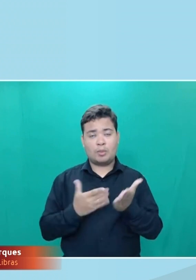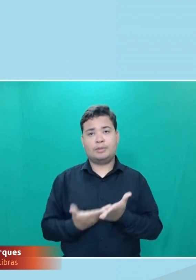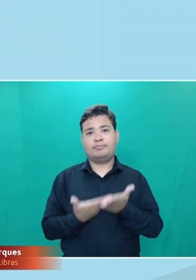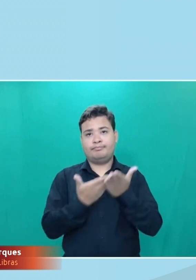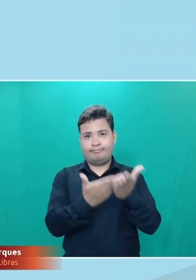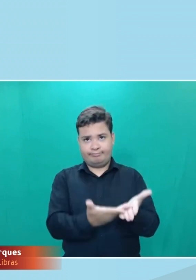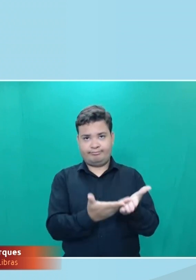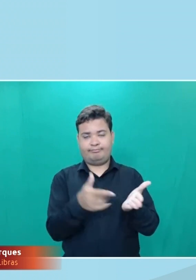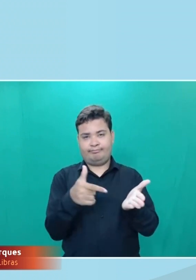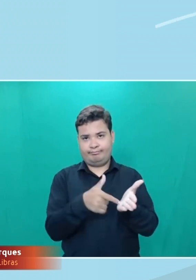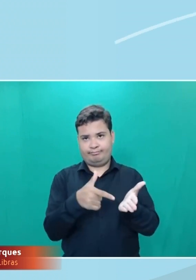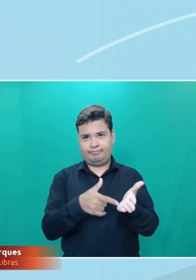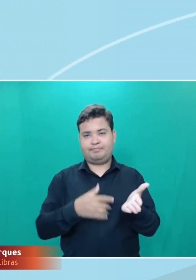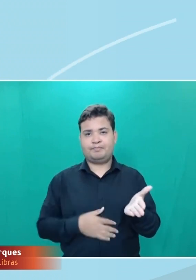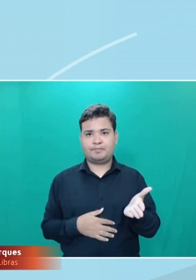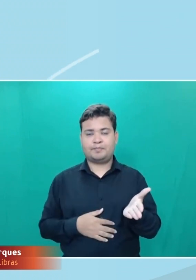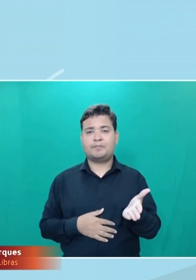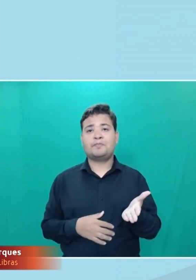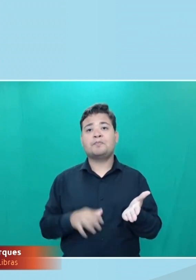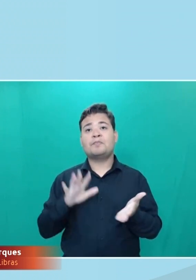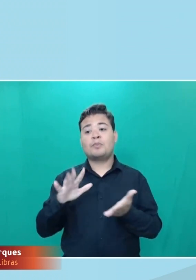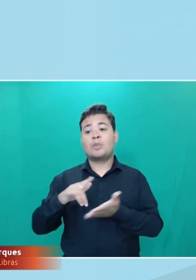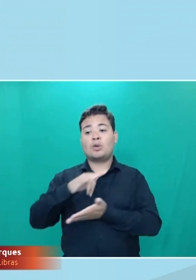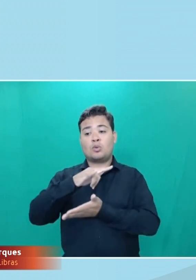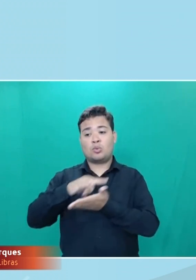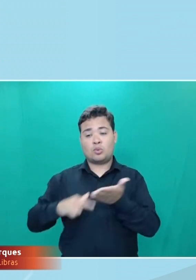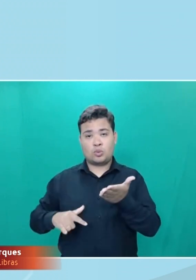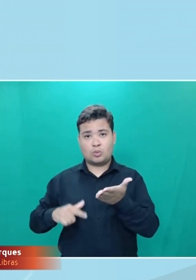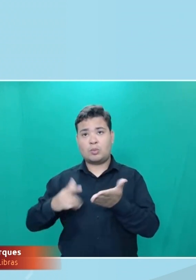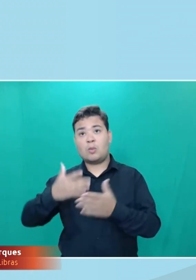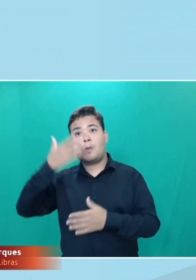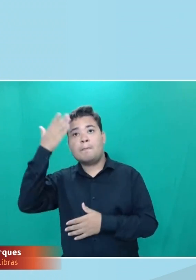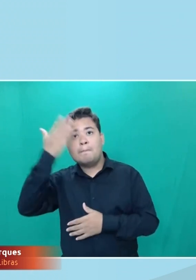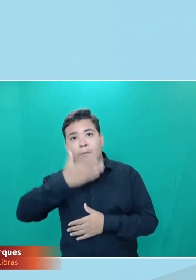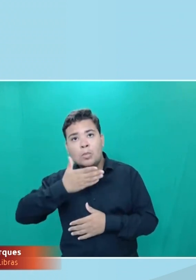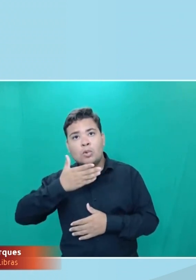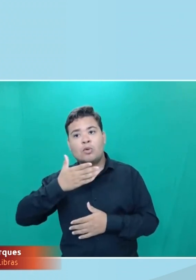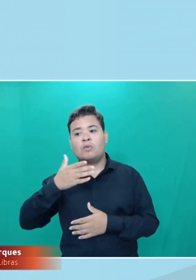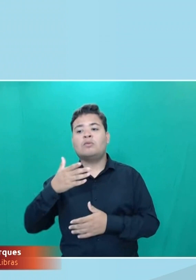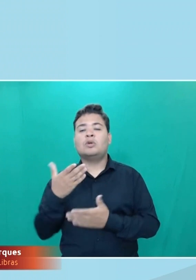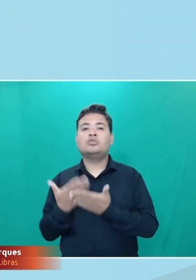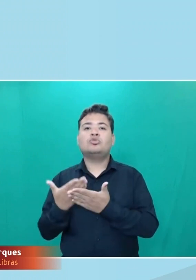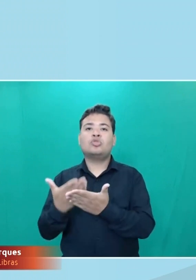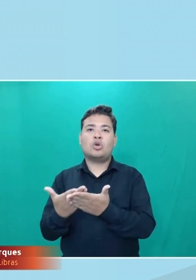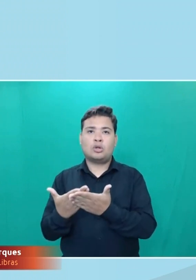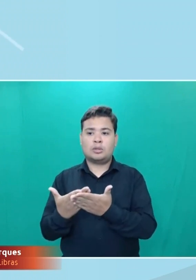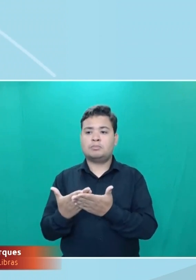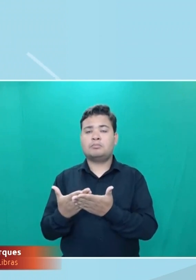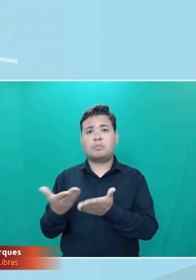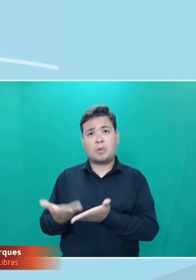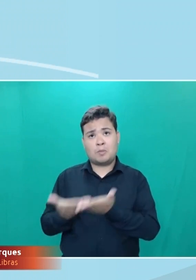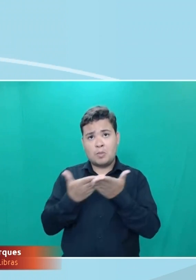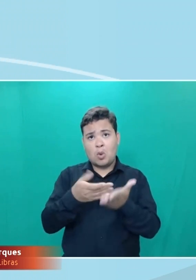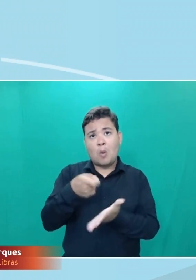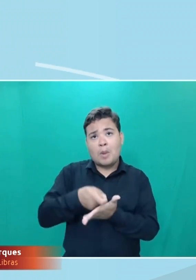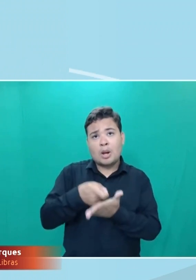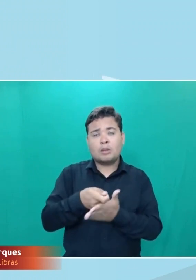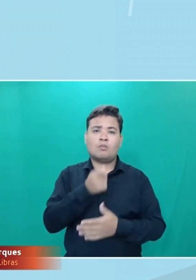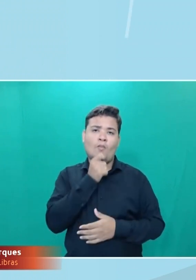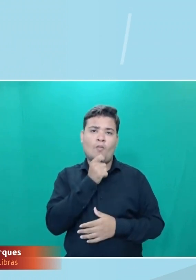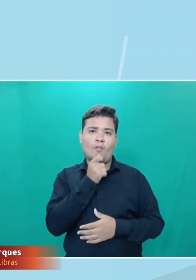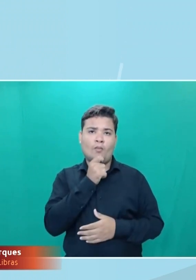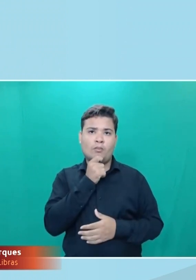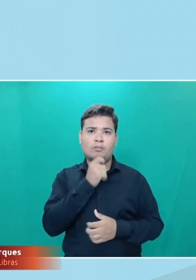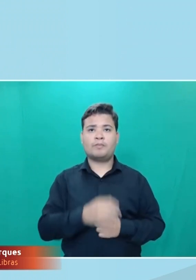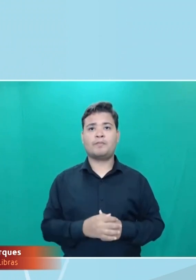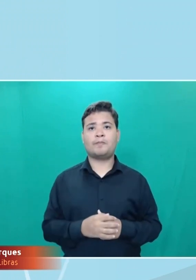no momento da inscrição. Já a documentação comprobatória de escolaridade não é obrigatória nesse momento. Caso a